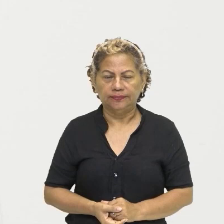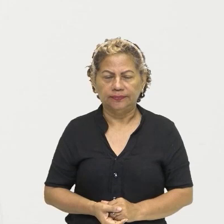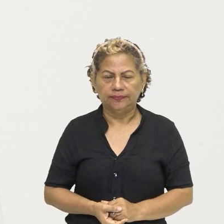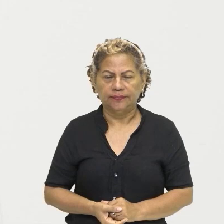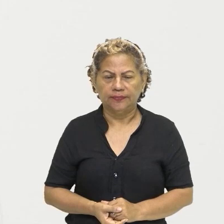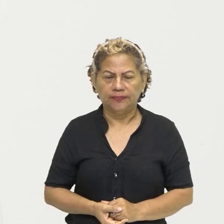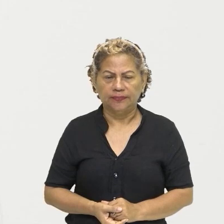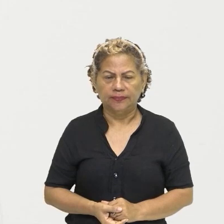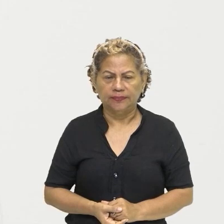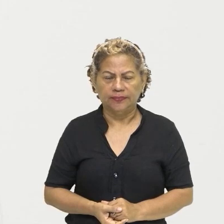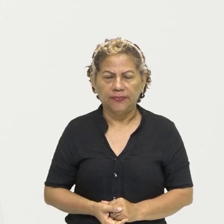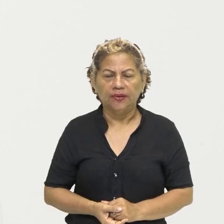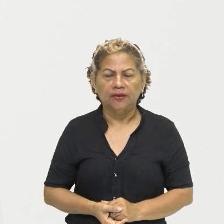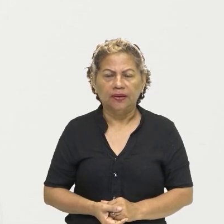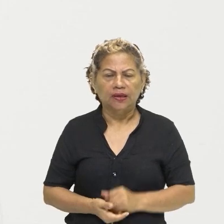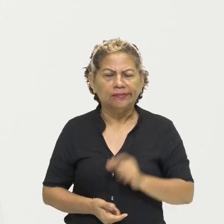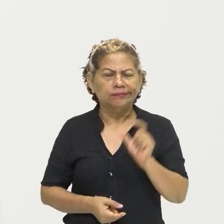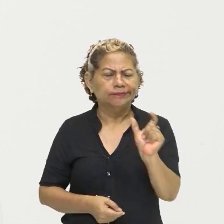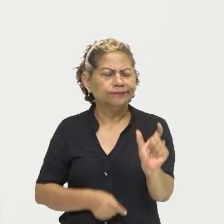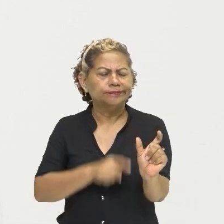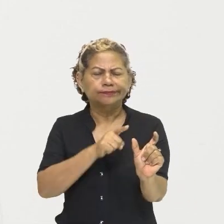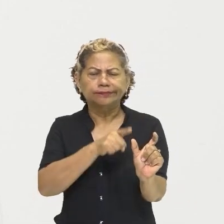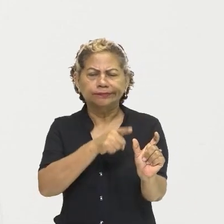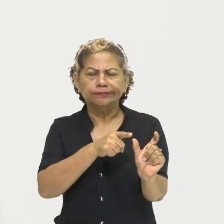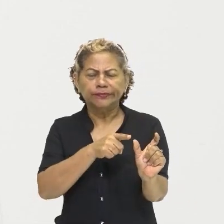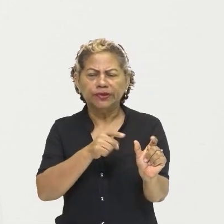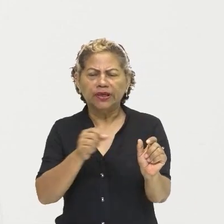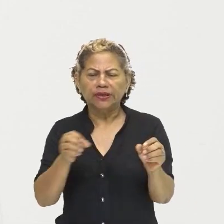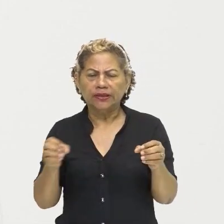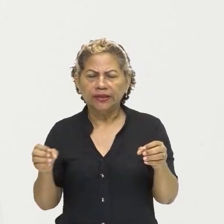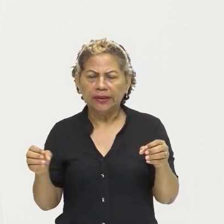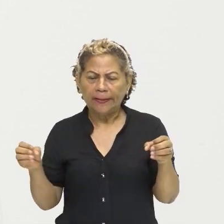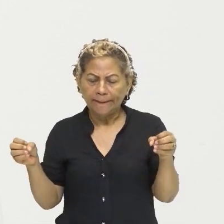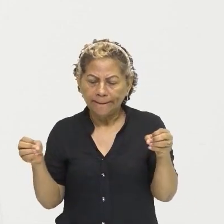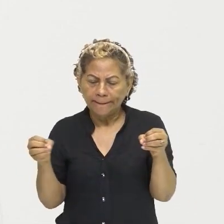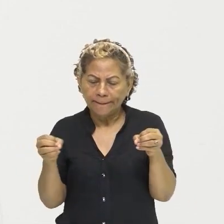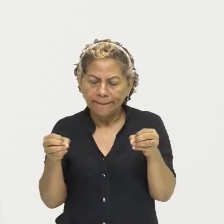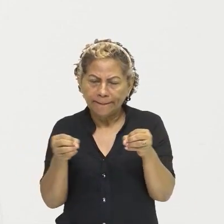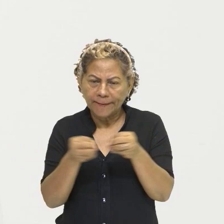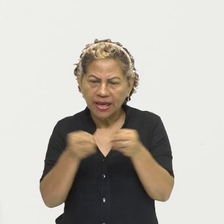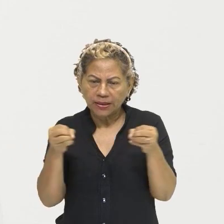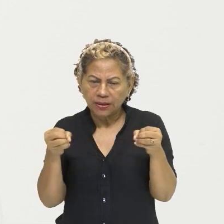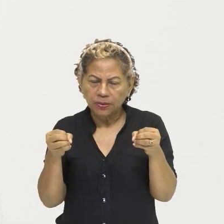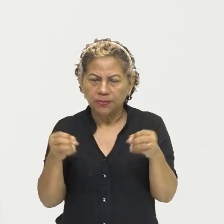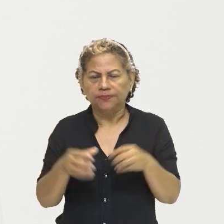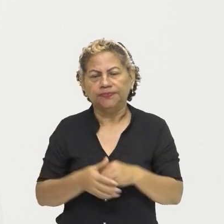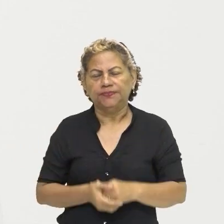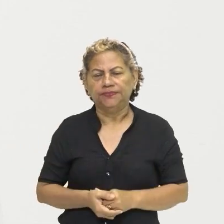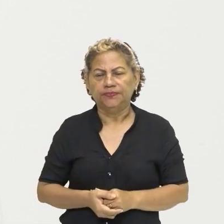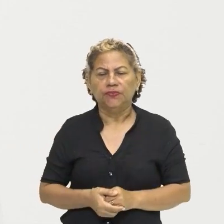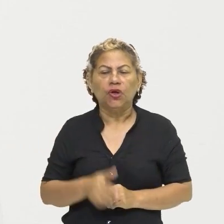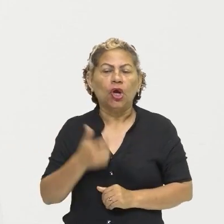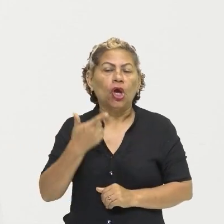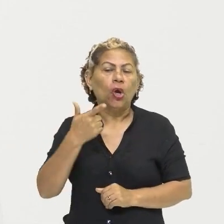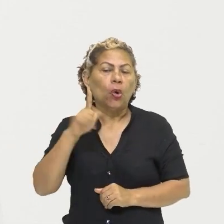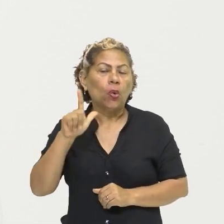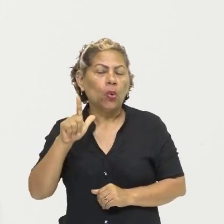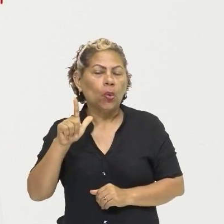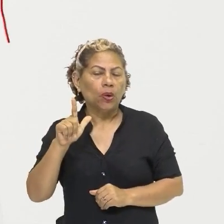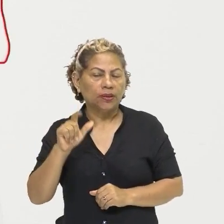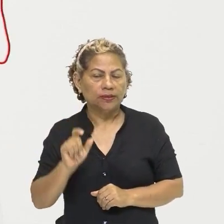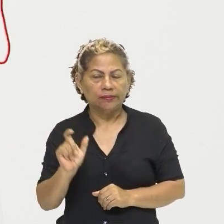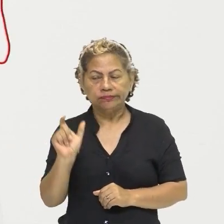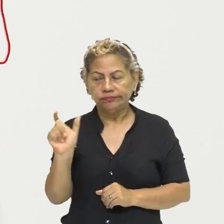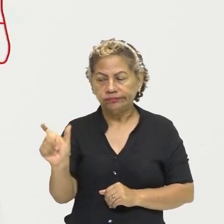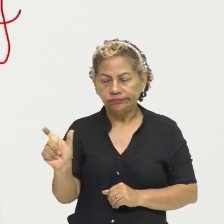O que é o periélio? É quando o planeta está mais próximo do Sol, é a posição mais próxima. E do outro lado, quando o